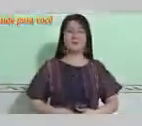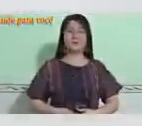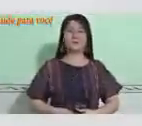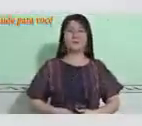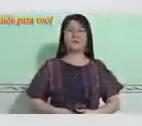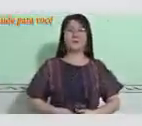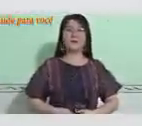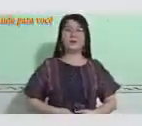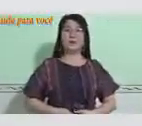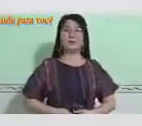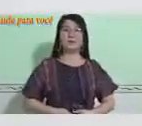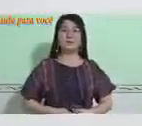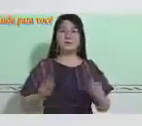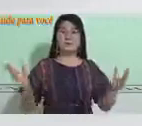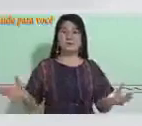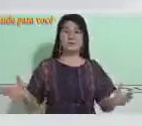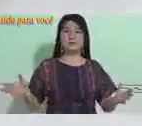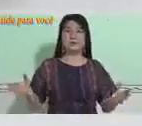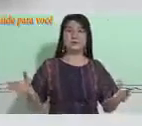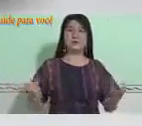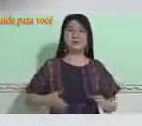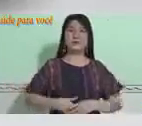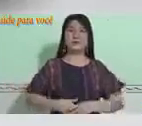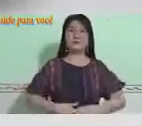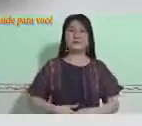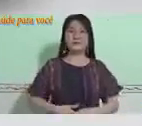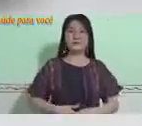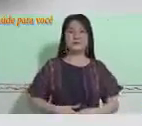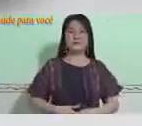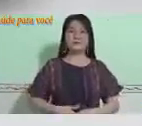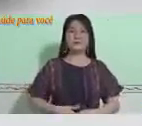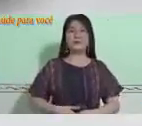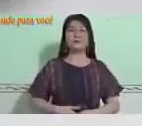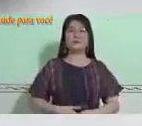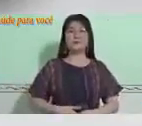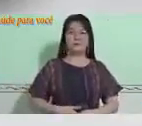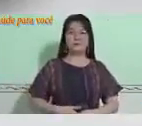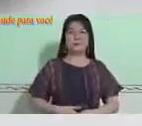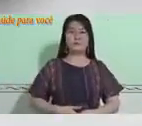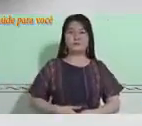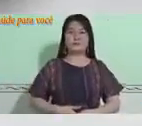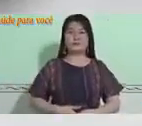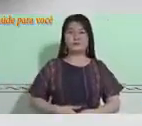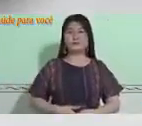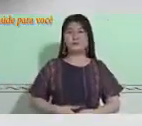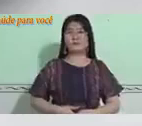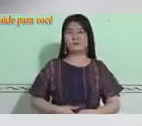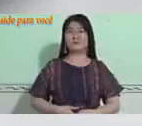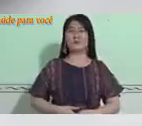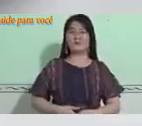mais escura e possa ser notada outras substâncias, como a gordura, por exemplo.